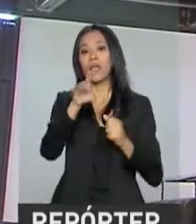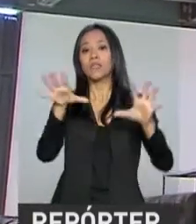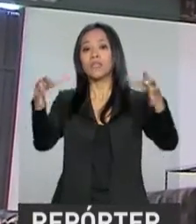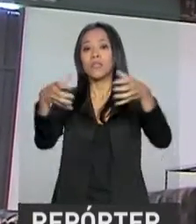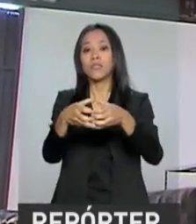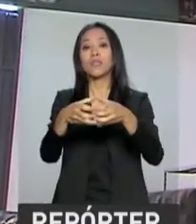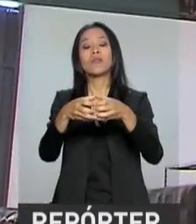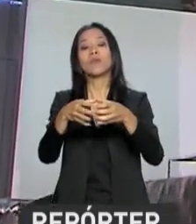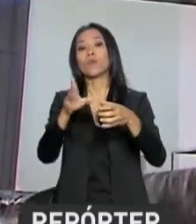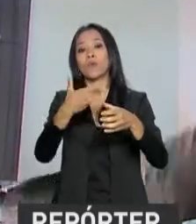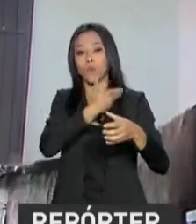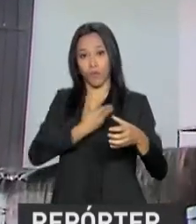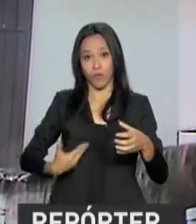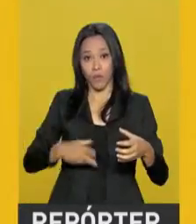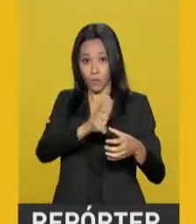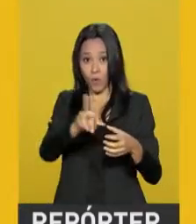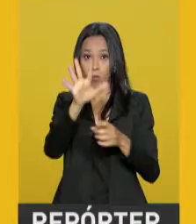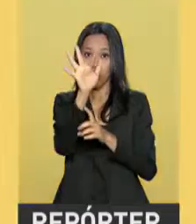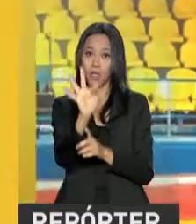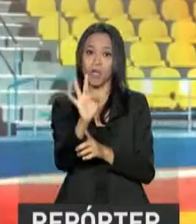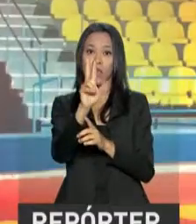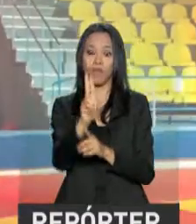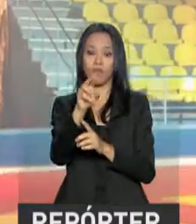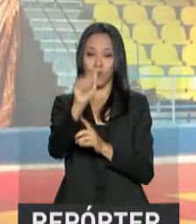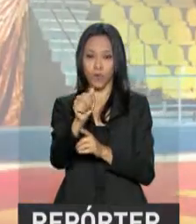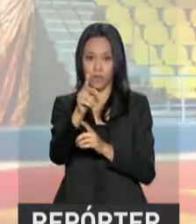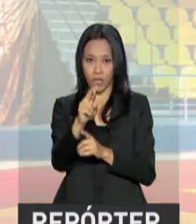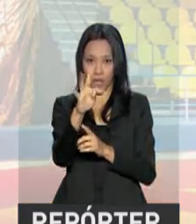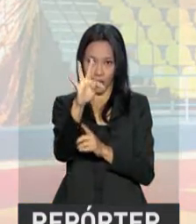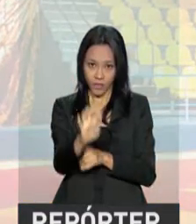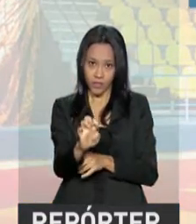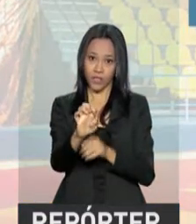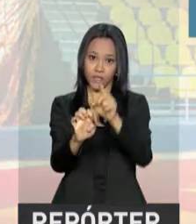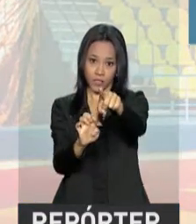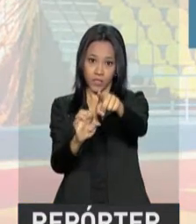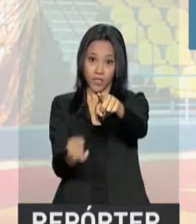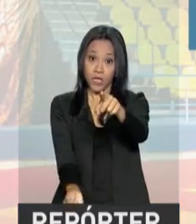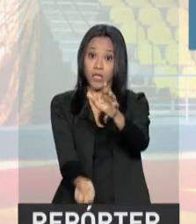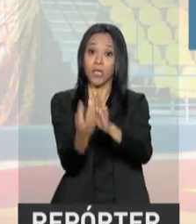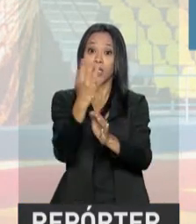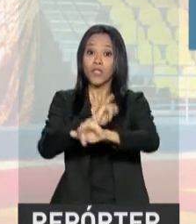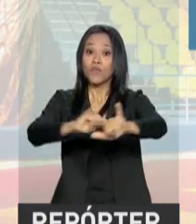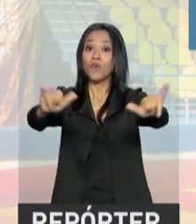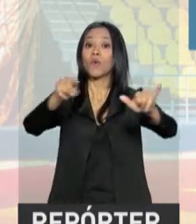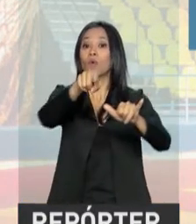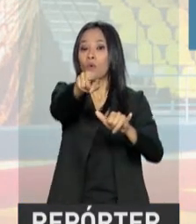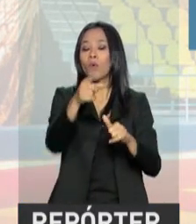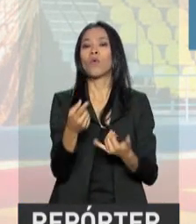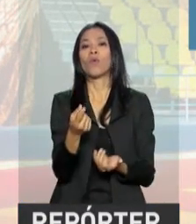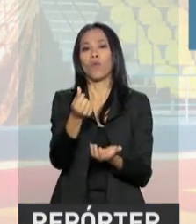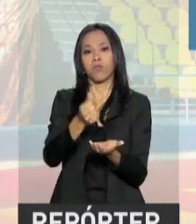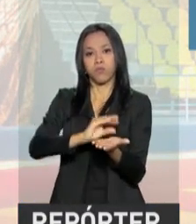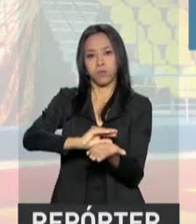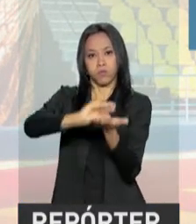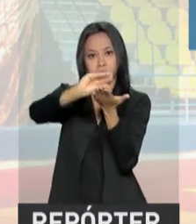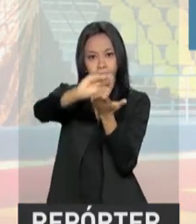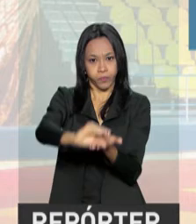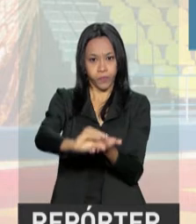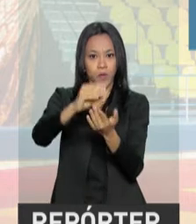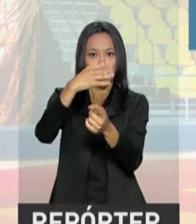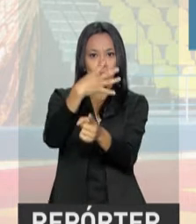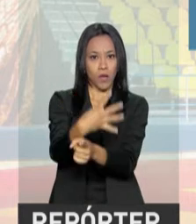Nacional das Artes, FUNARTE, lançou este ano o Prêmio FUNARTE para a circulação de espetáculos circenses. Serão